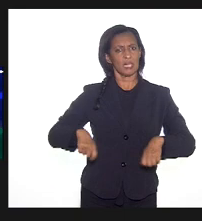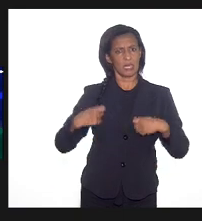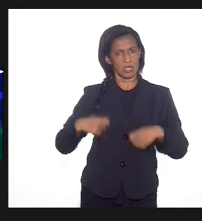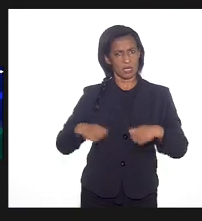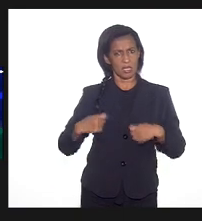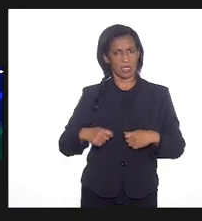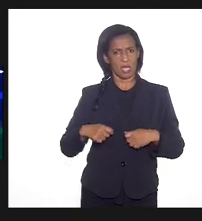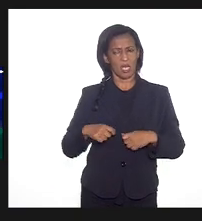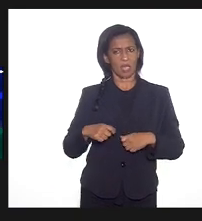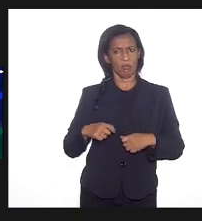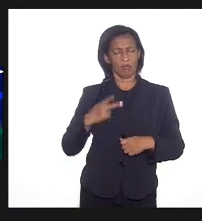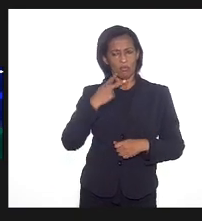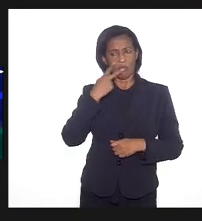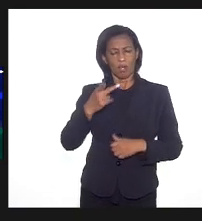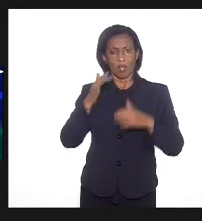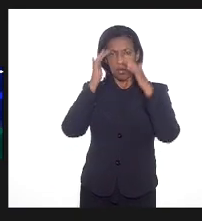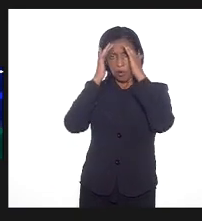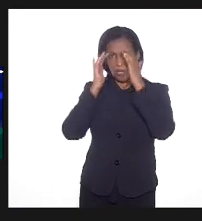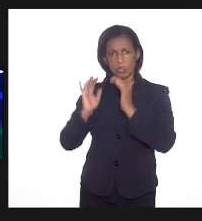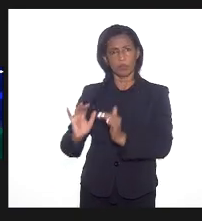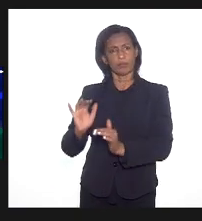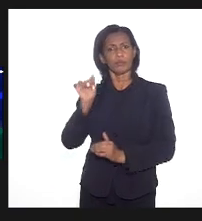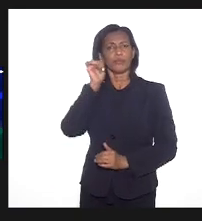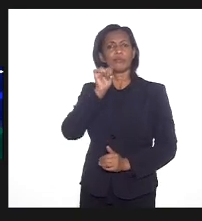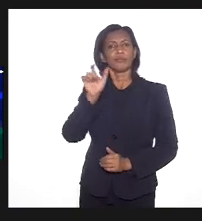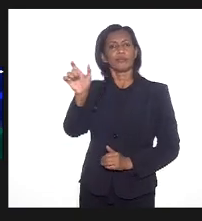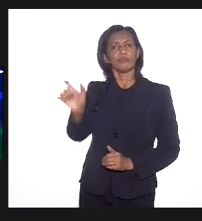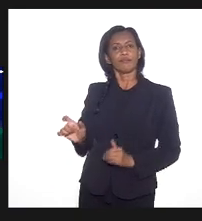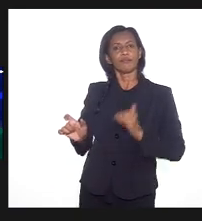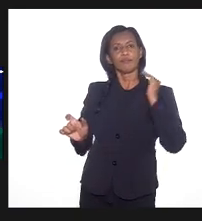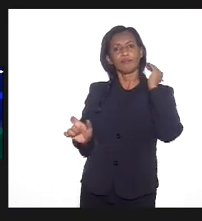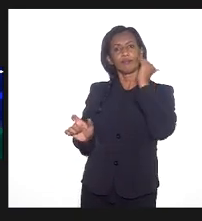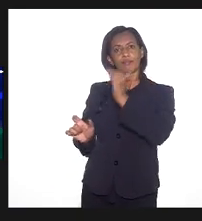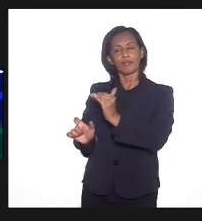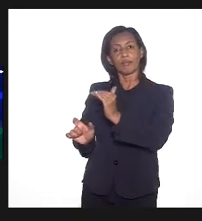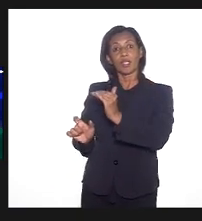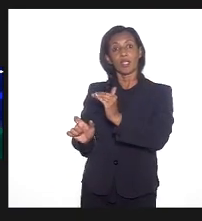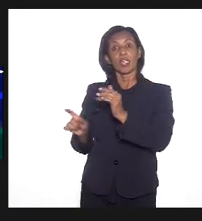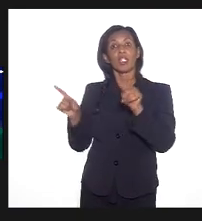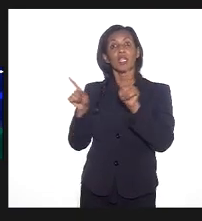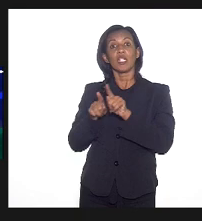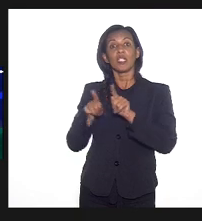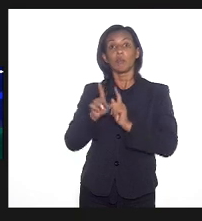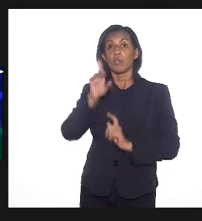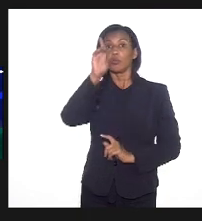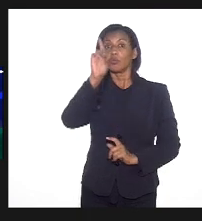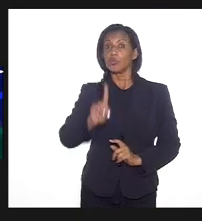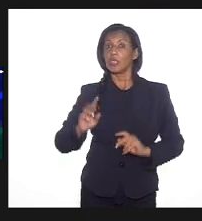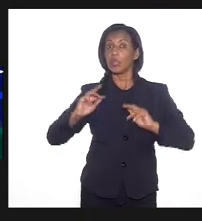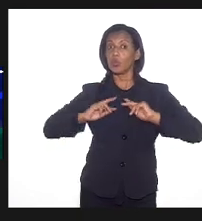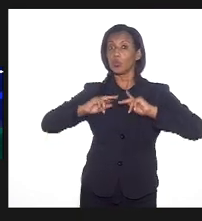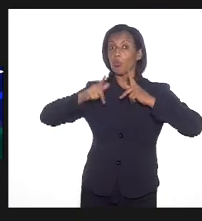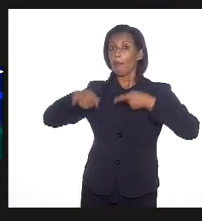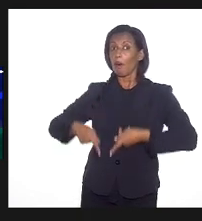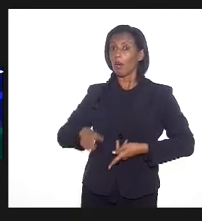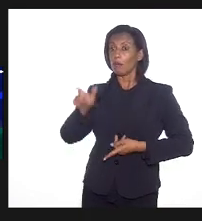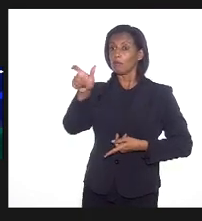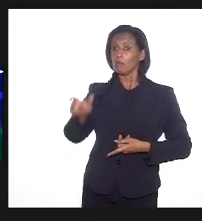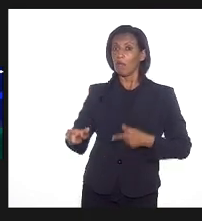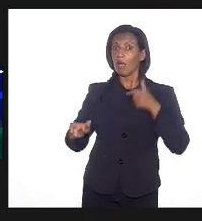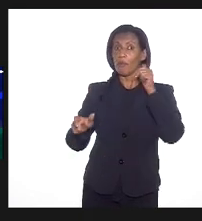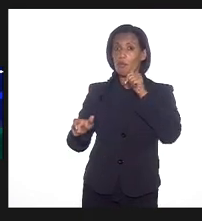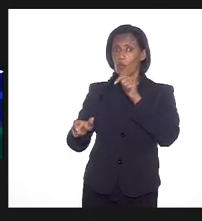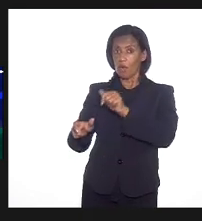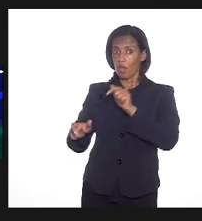é o respeito às mulheres e o respeito aos direitos humanos dessas mulheres que